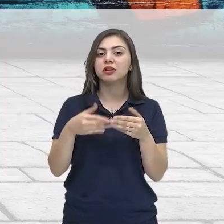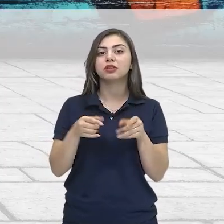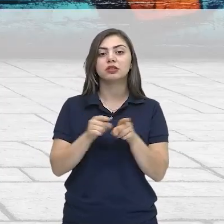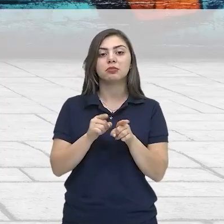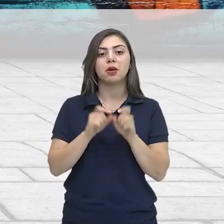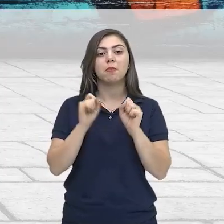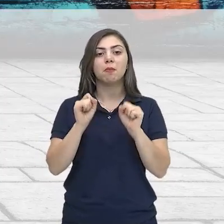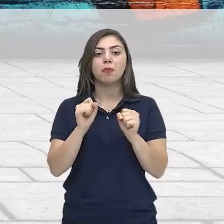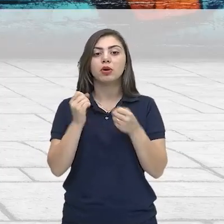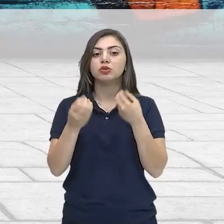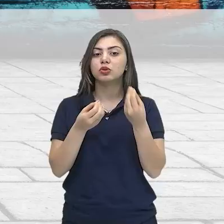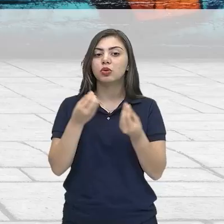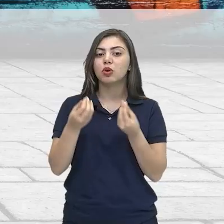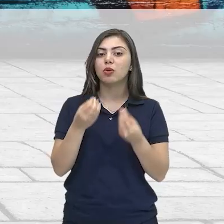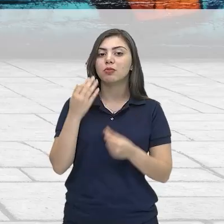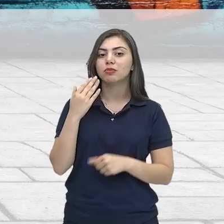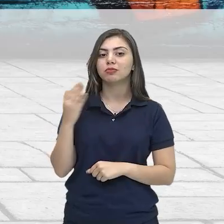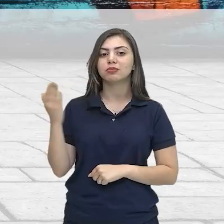frente.